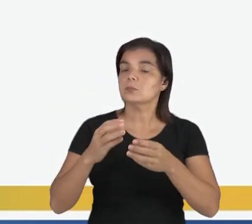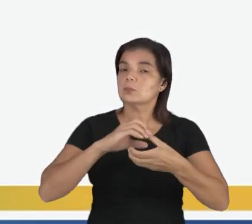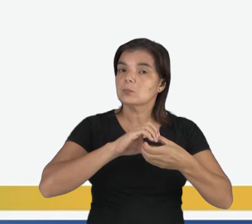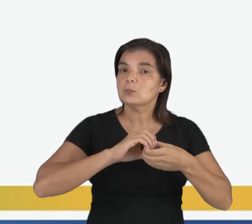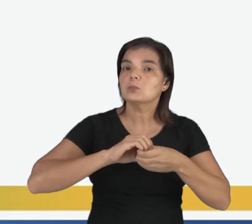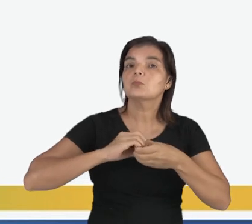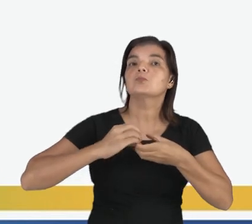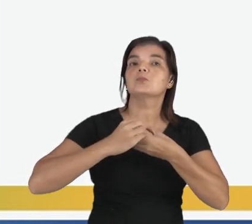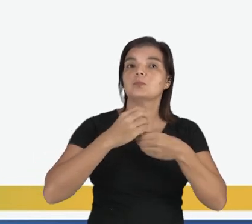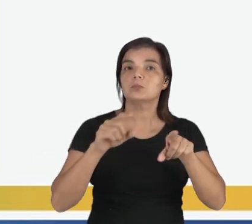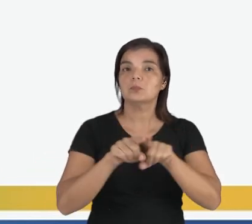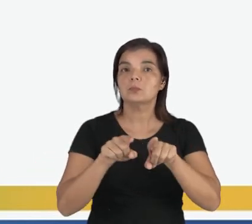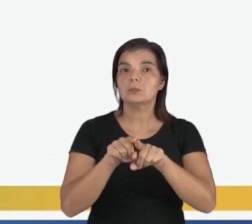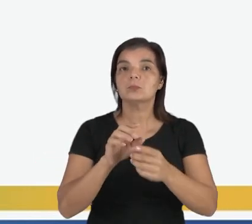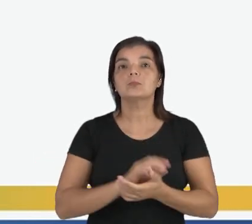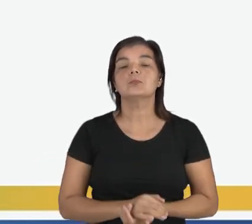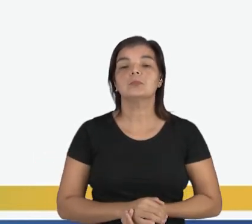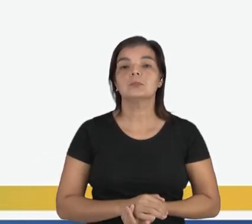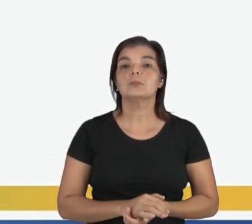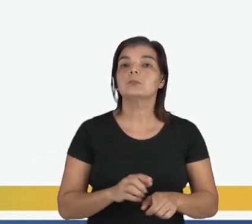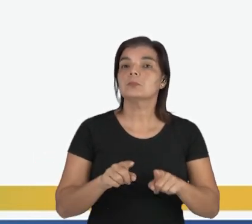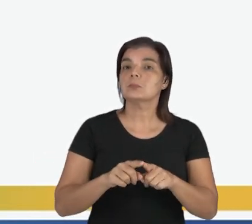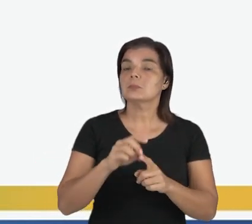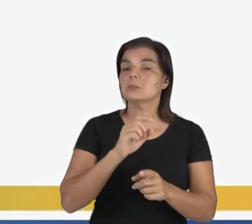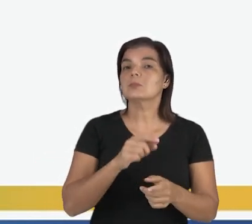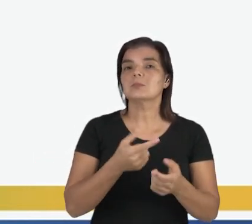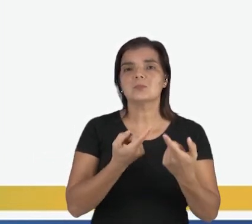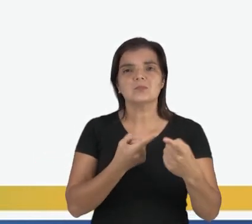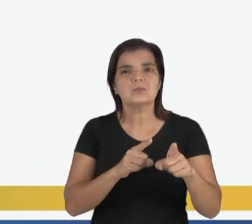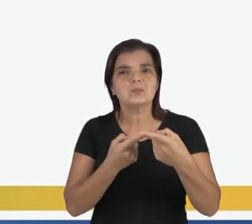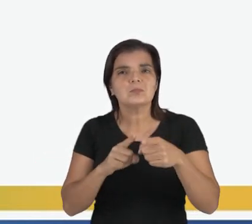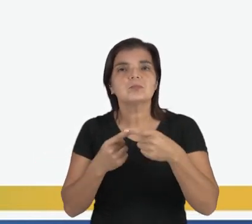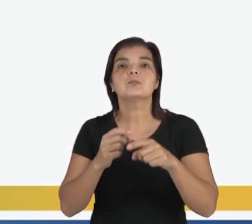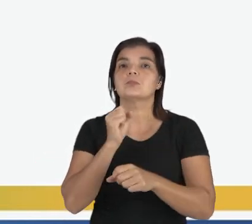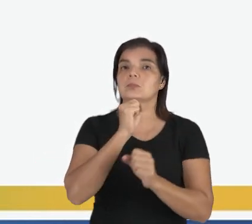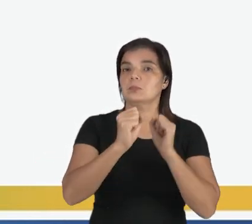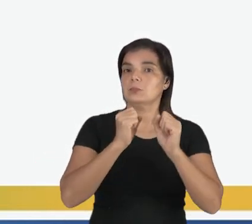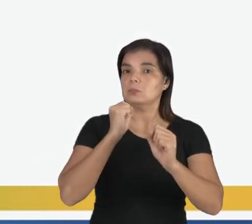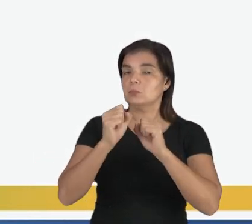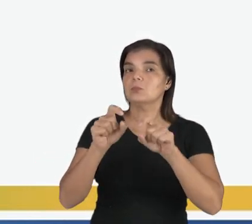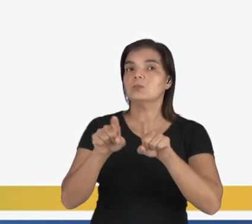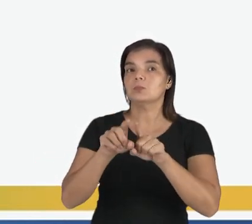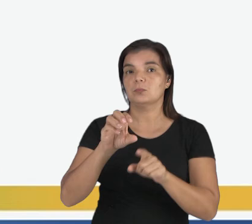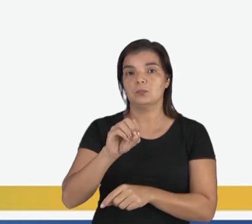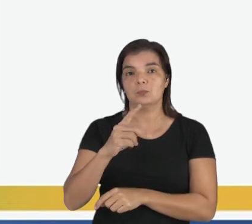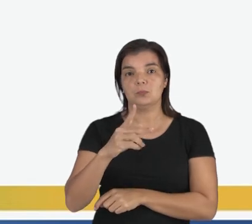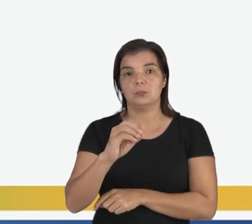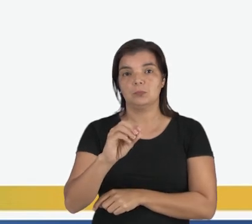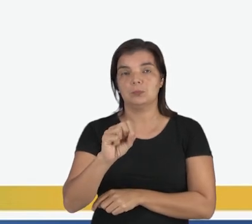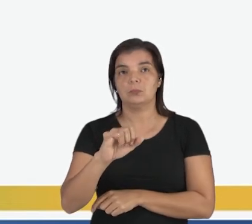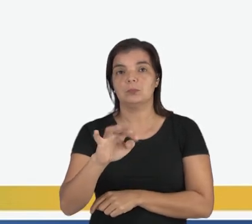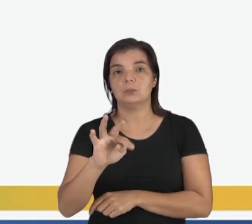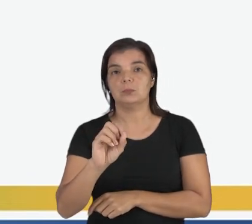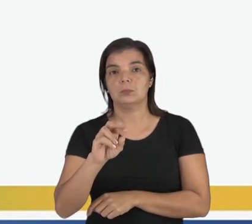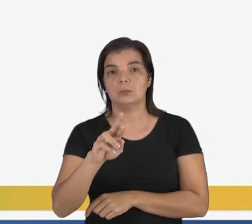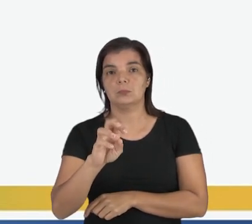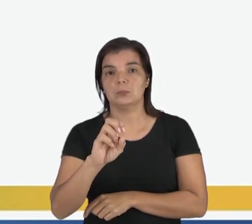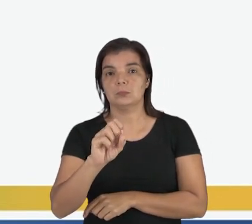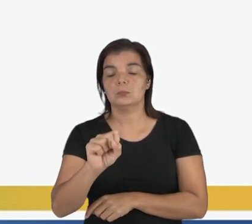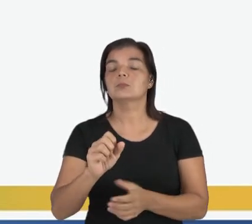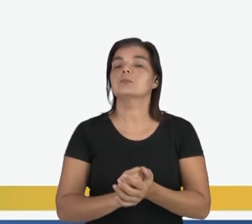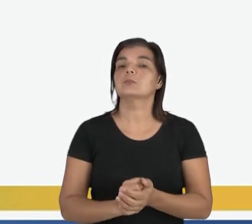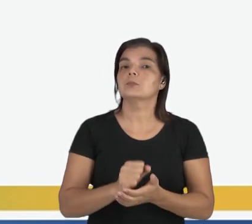cooperativas, e também, né, o que é atribuído a Stalin é que ele vai perseguir e matar os opositores, né. Aí, pessoal,